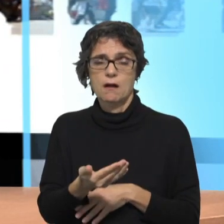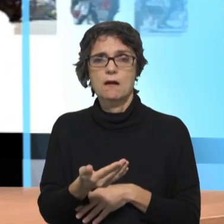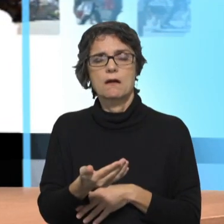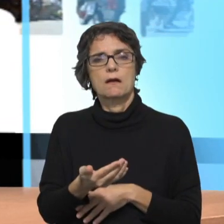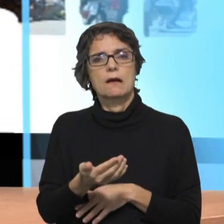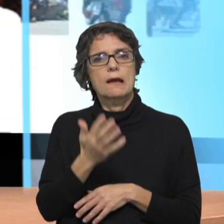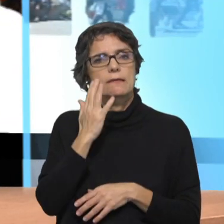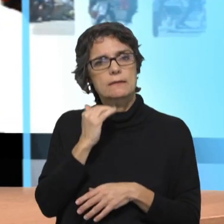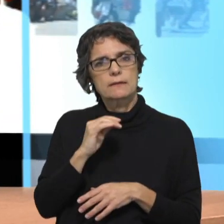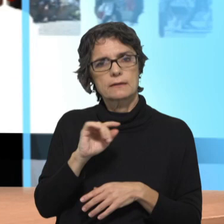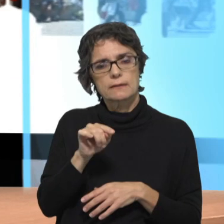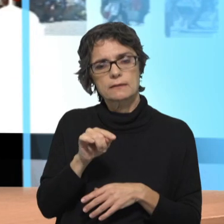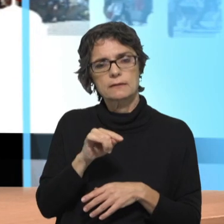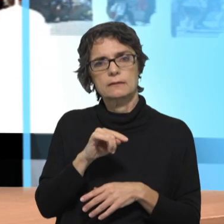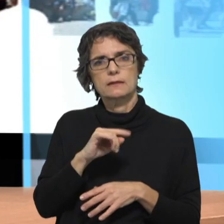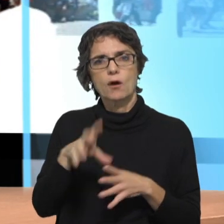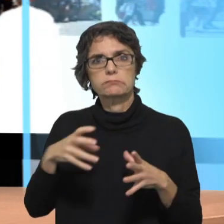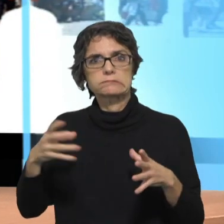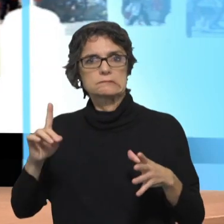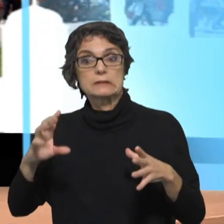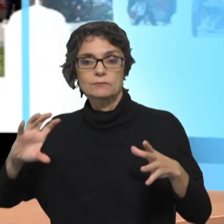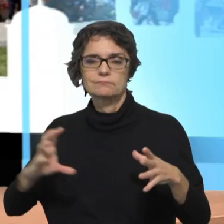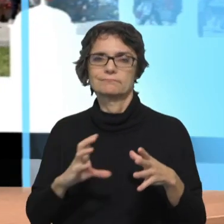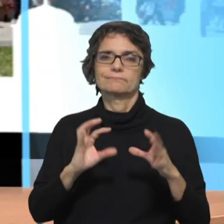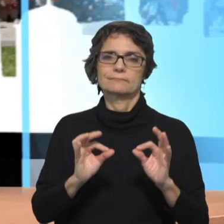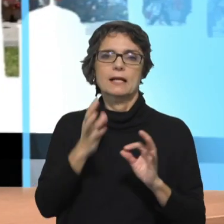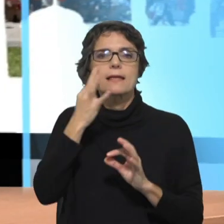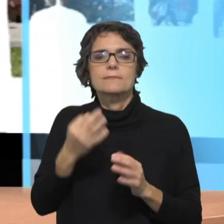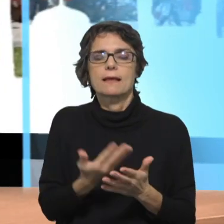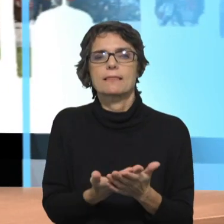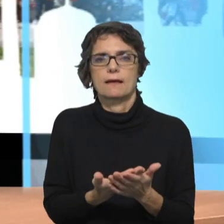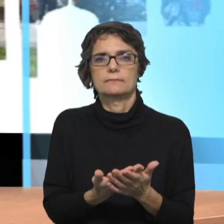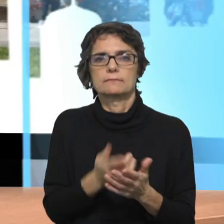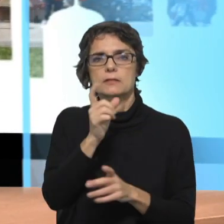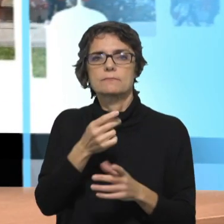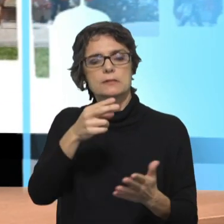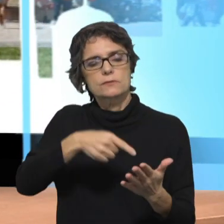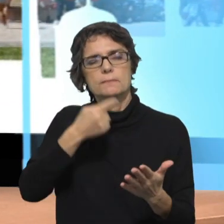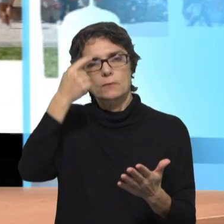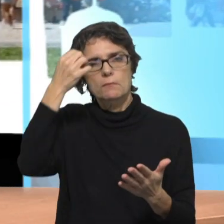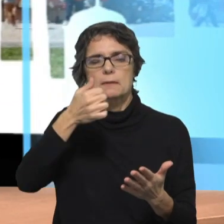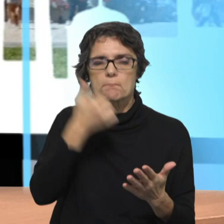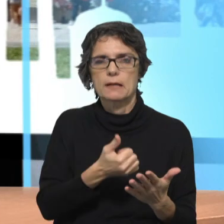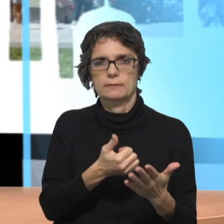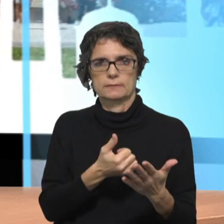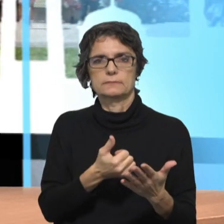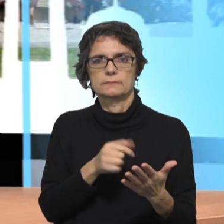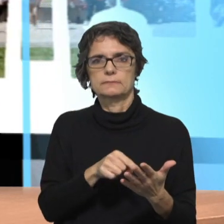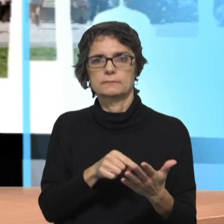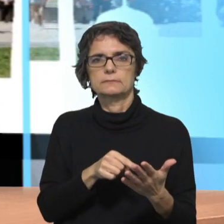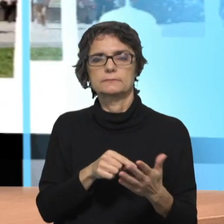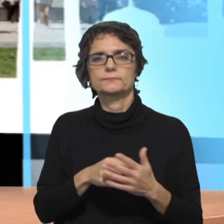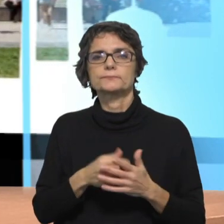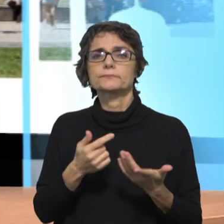simplificar os processos através de uma linguagem simples que possa ser conhecida e compreendida por todos, sobretudo no